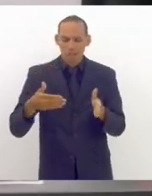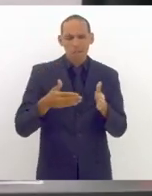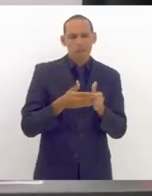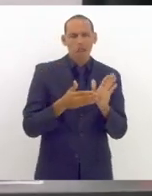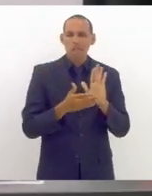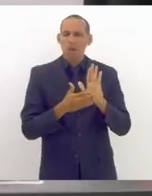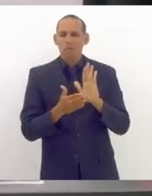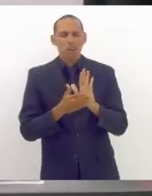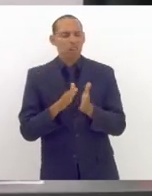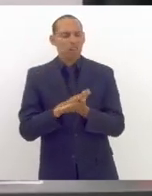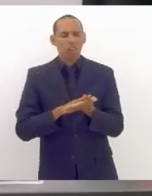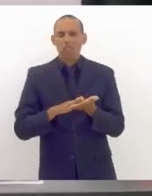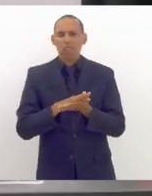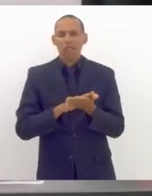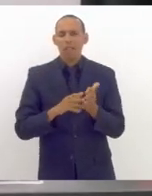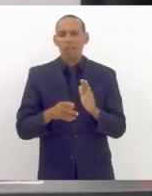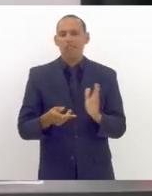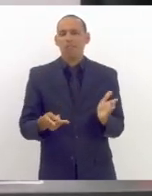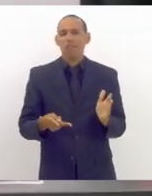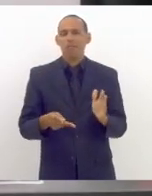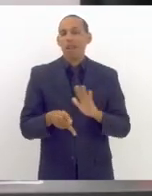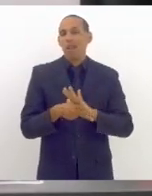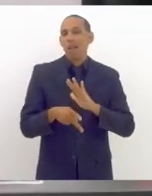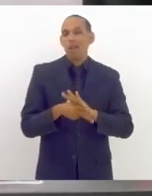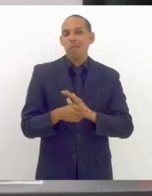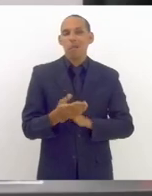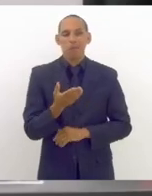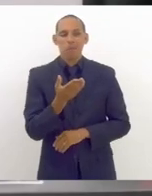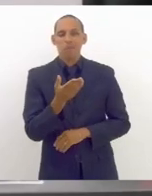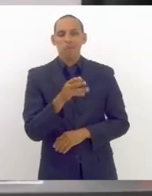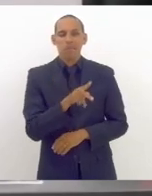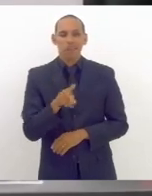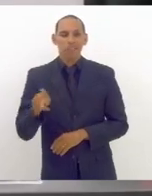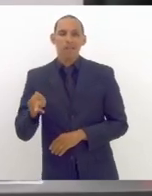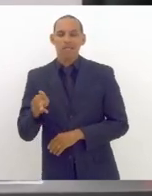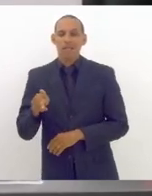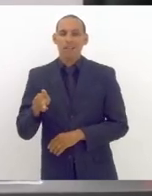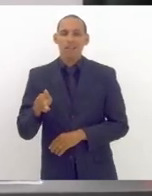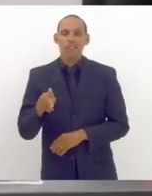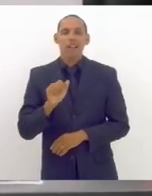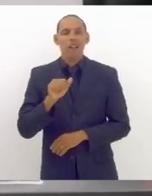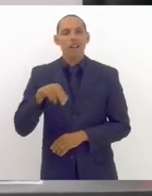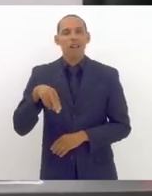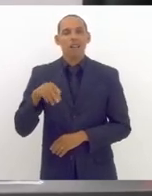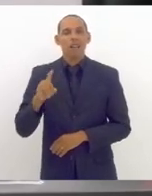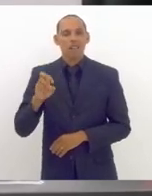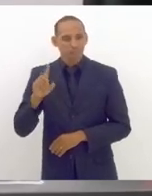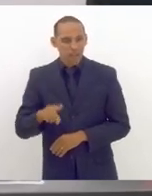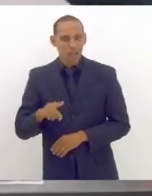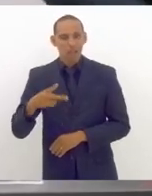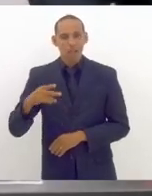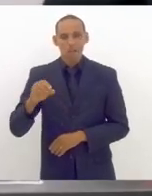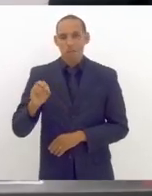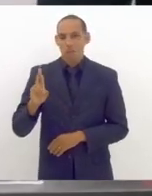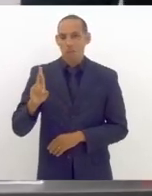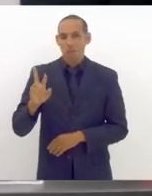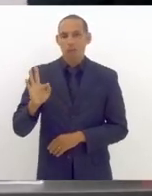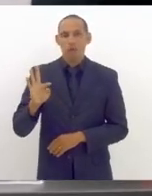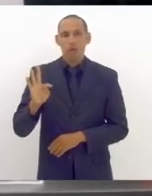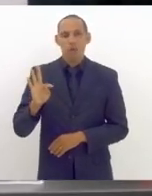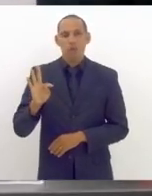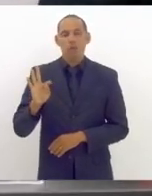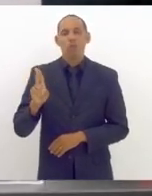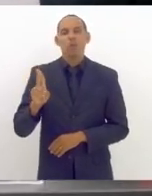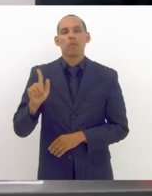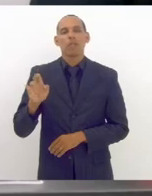proposta a discussão proposta pelo presidente André português então eu acho que tem um acordo caminha